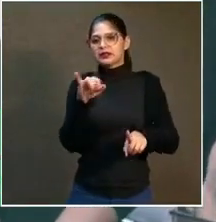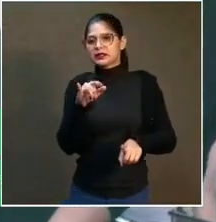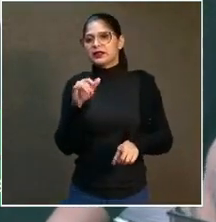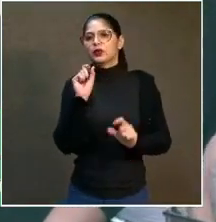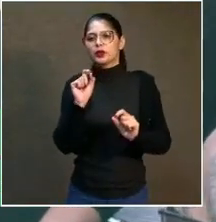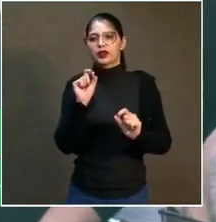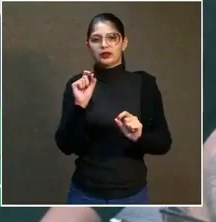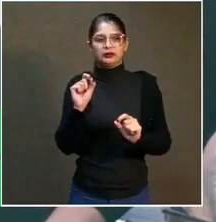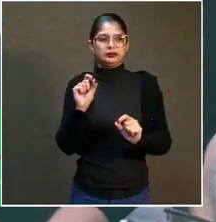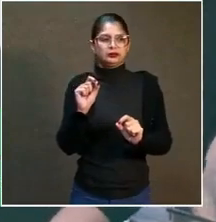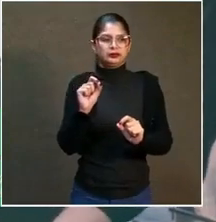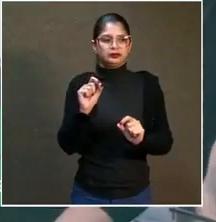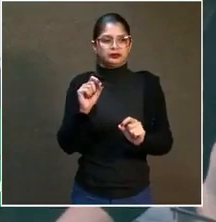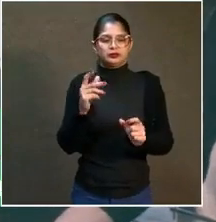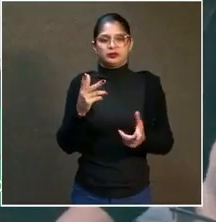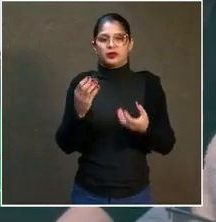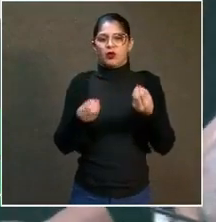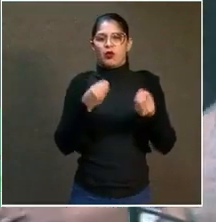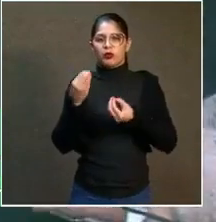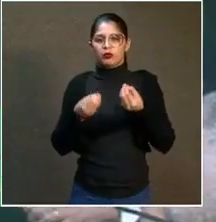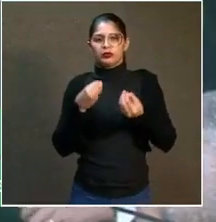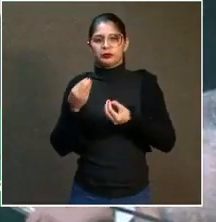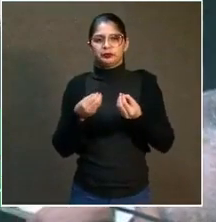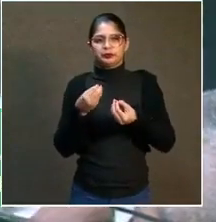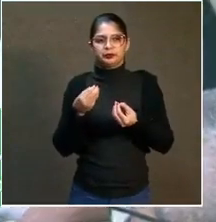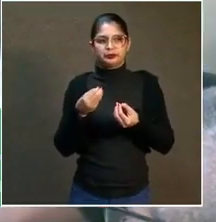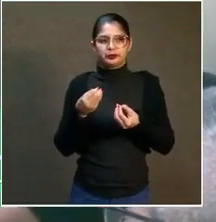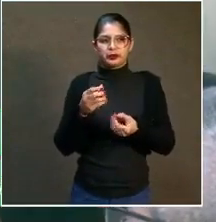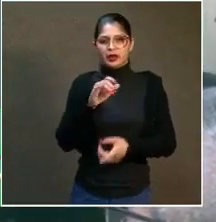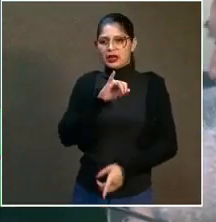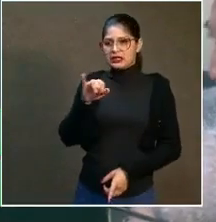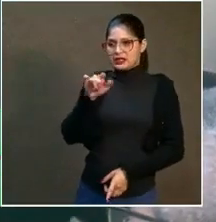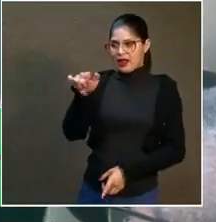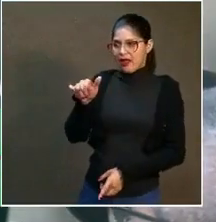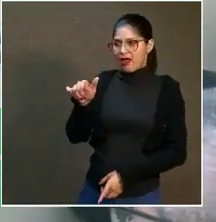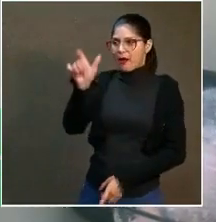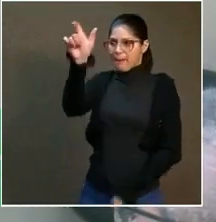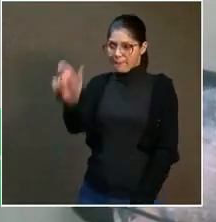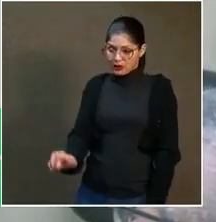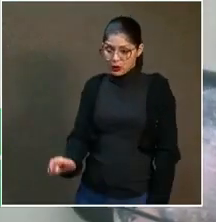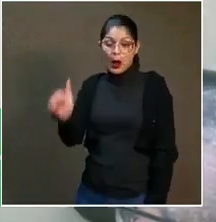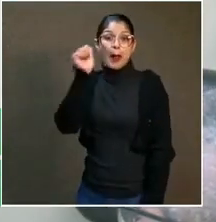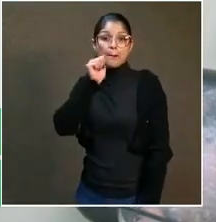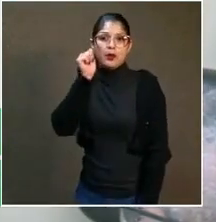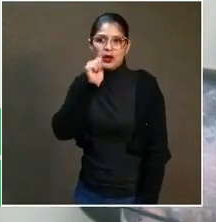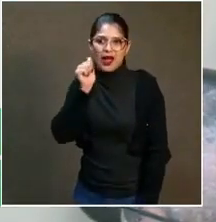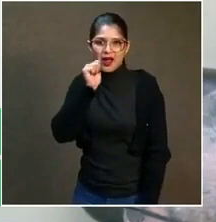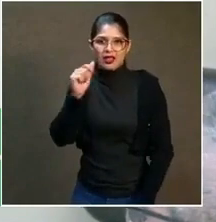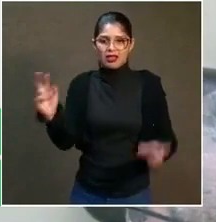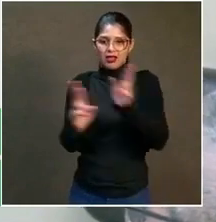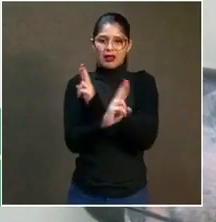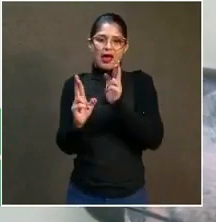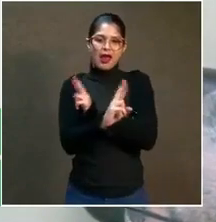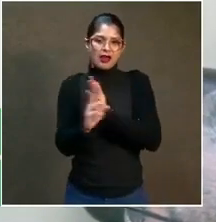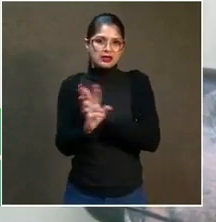crime na condição da mulher ser mulher, não